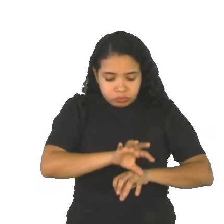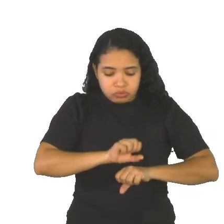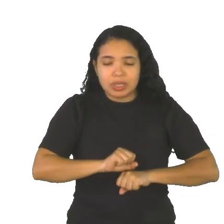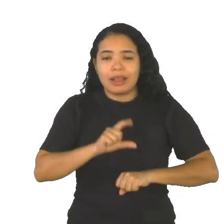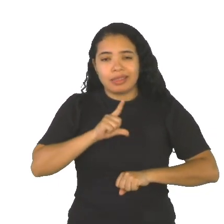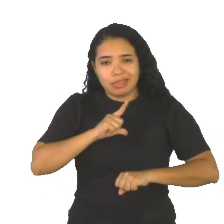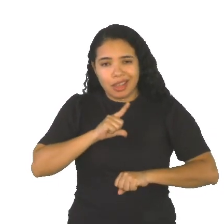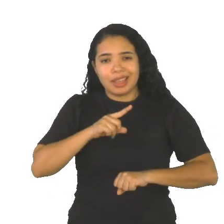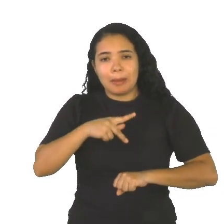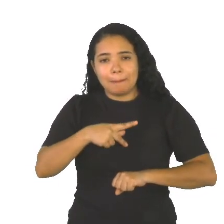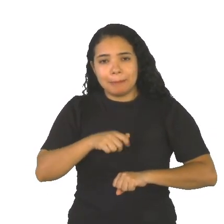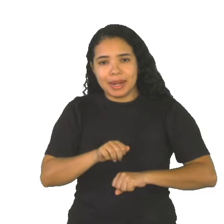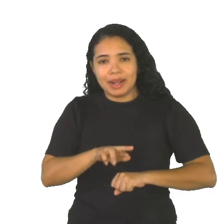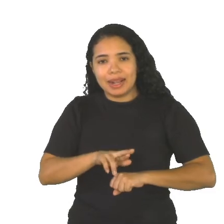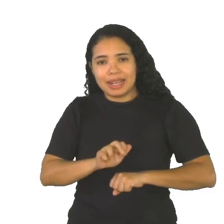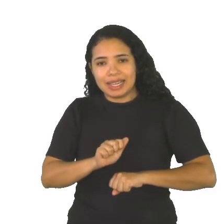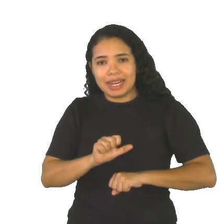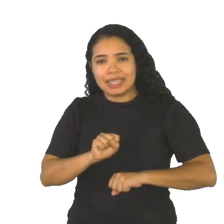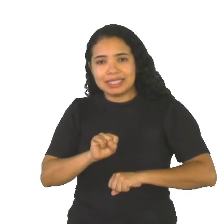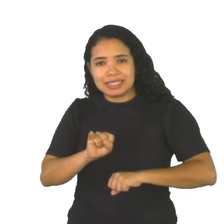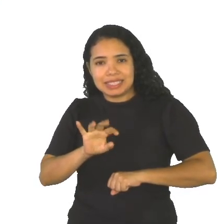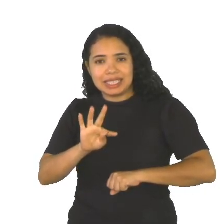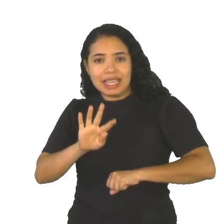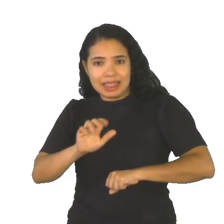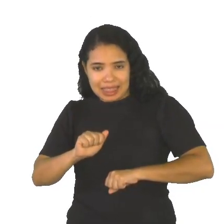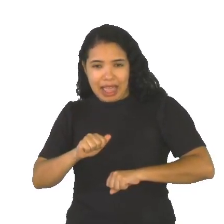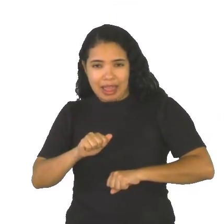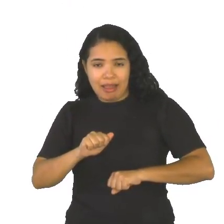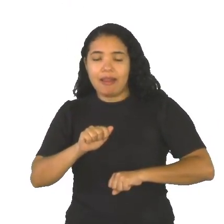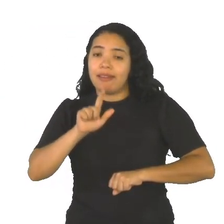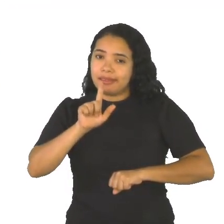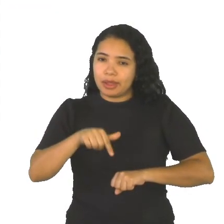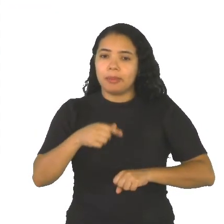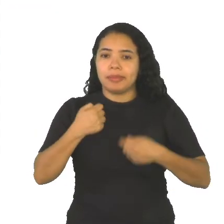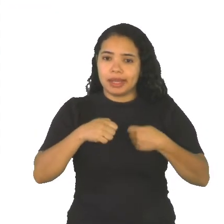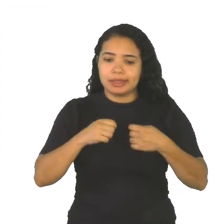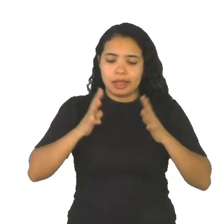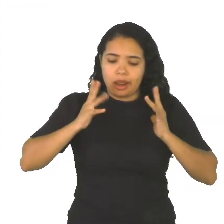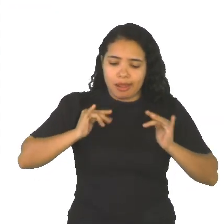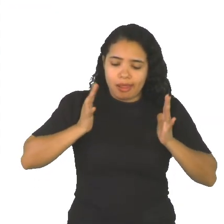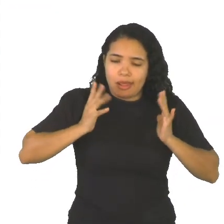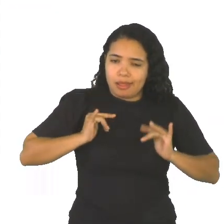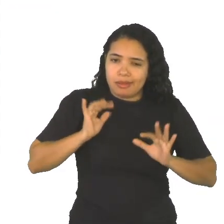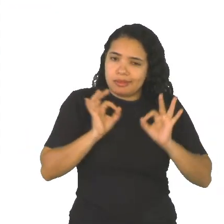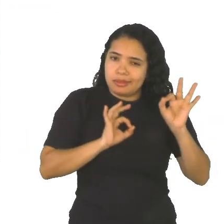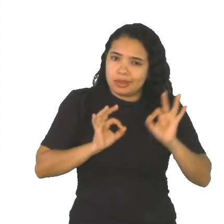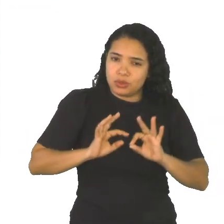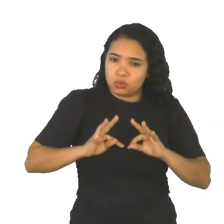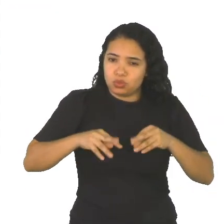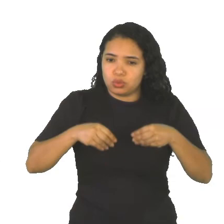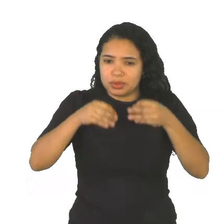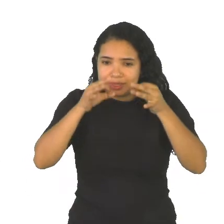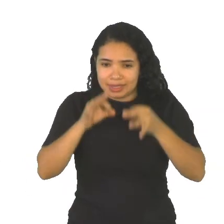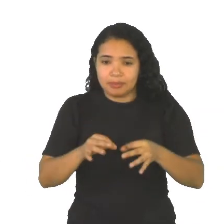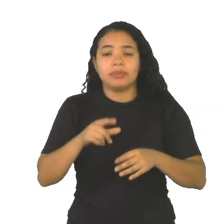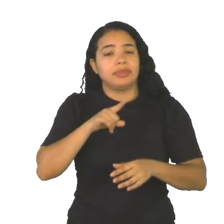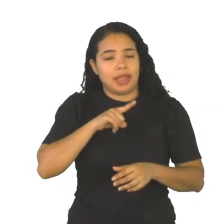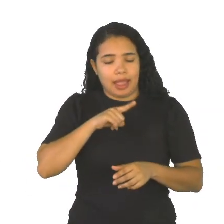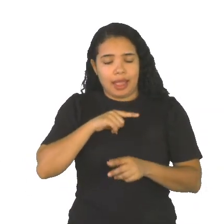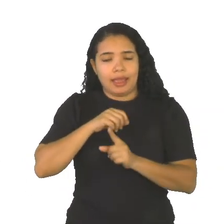Principalmente lavar, tudo certinho. Os protozoários, gente, eles também têm a reprodução tanto sexuada